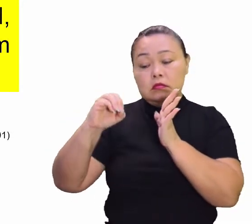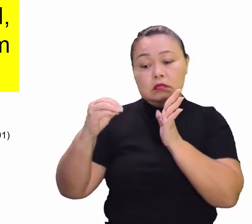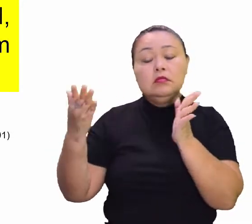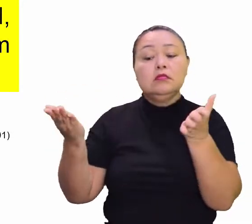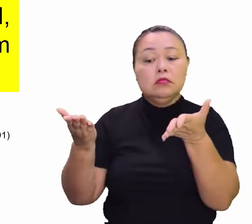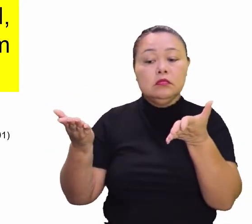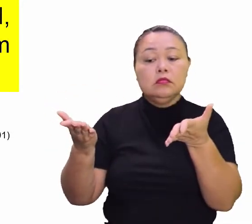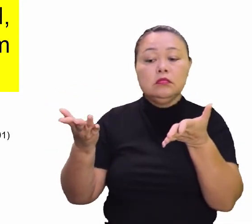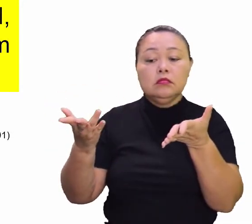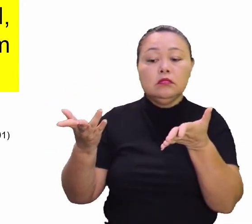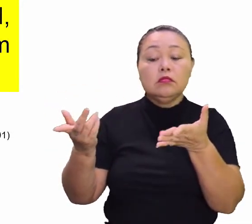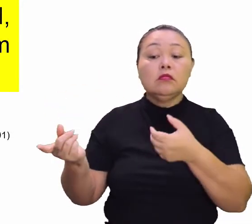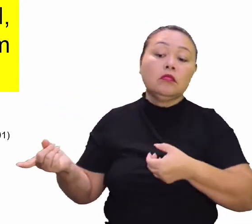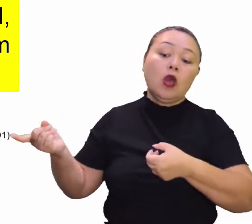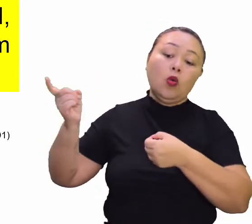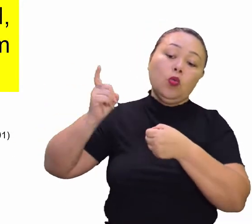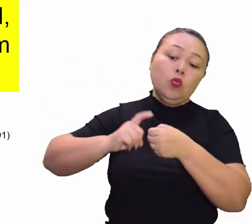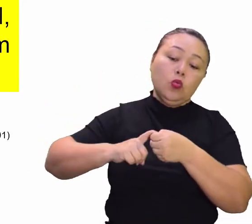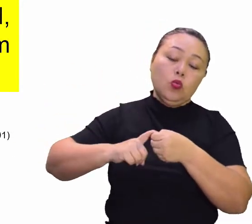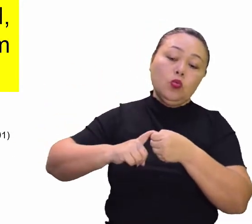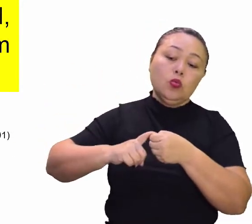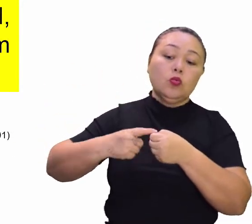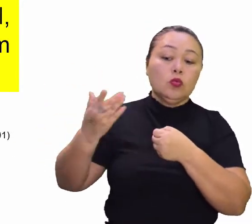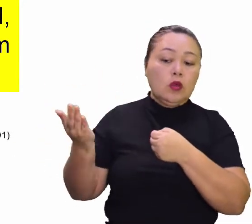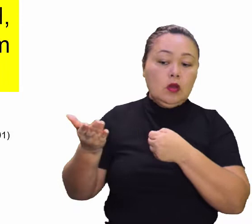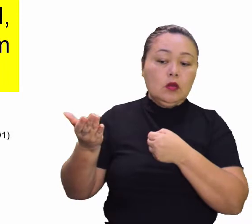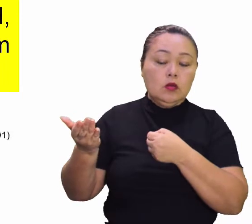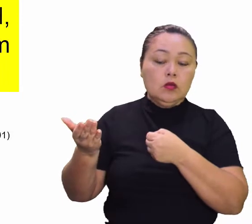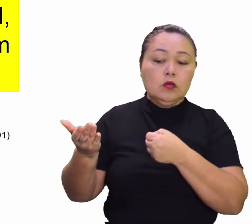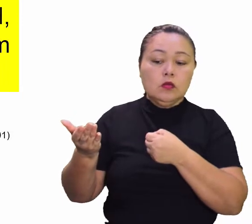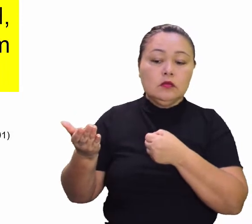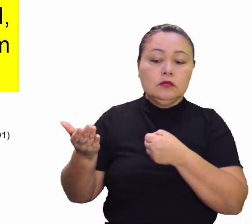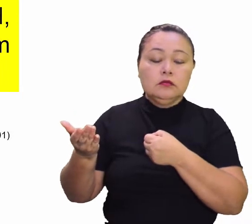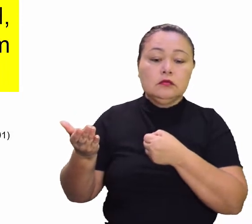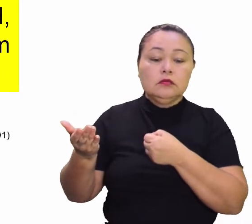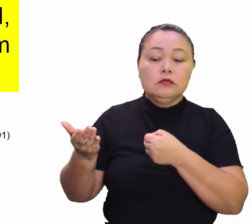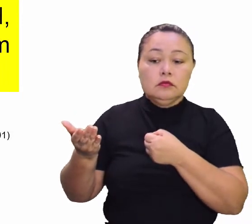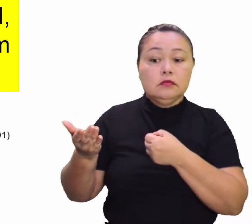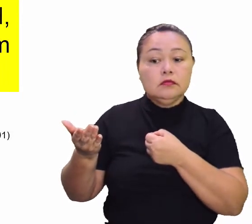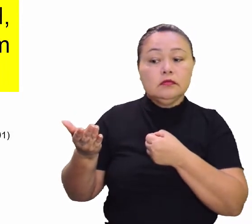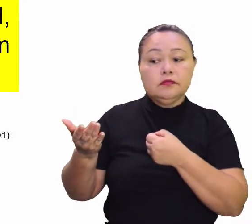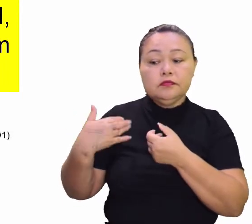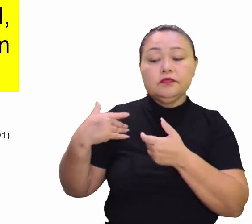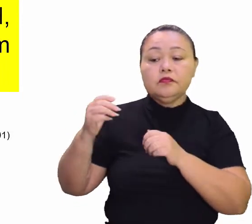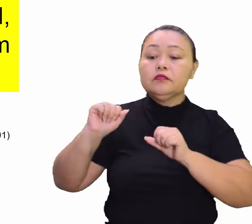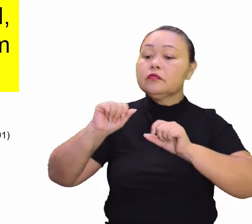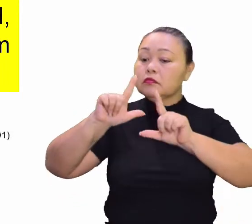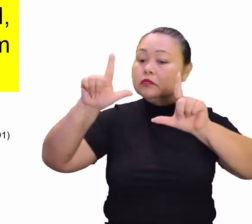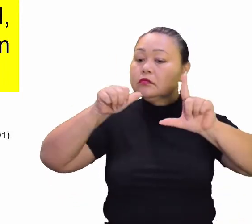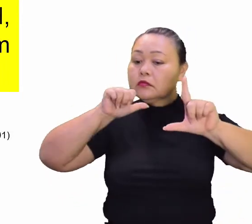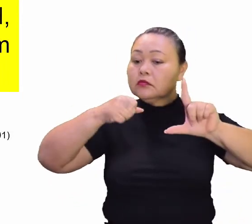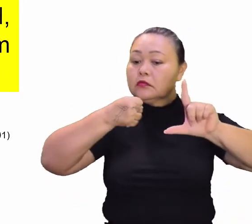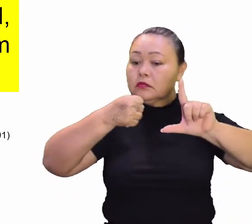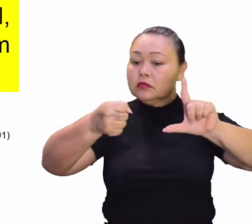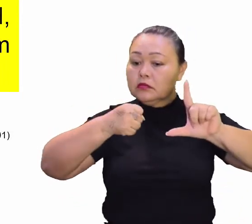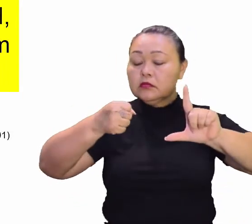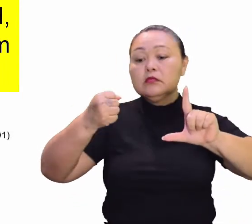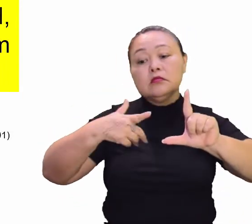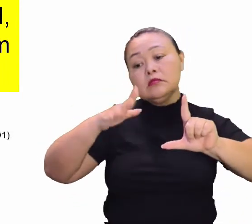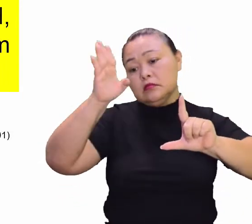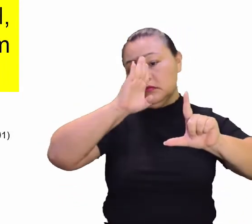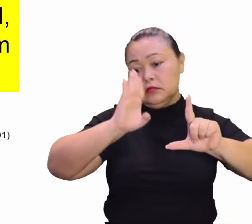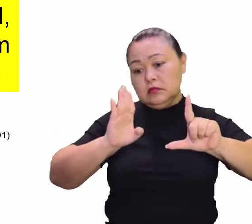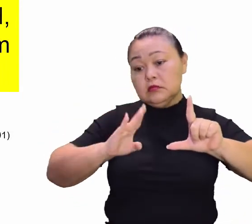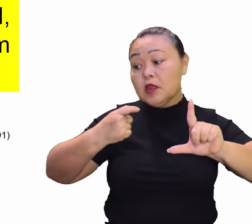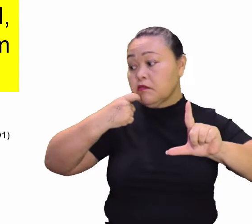80. Voltou e está em voga, inclusive, nos telejornais do Brasil inteiro. Exatamente, Um